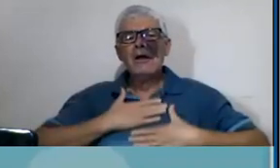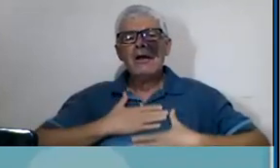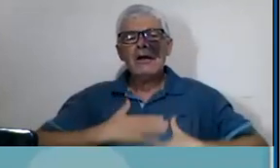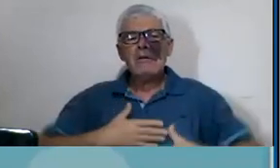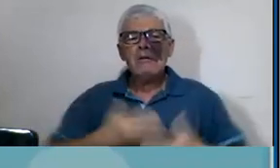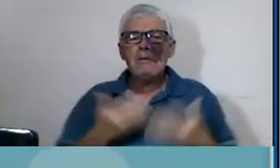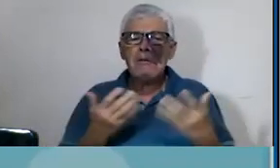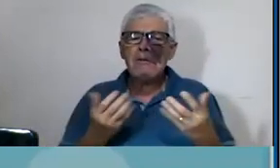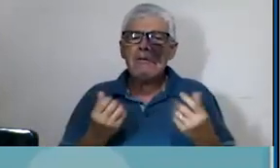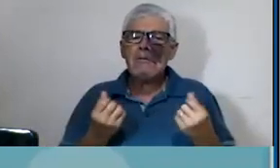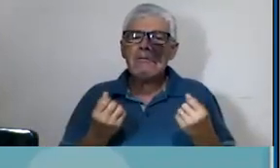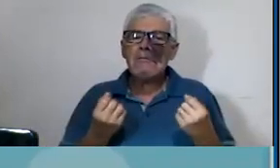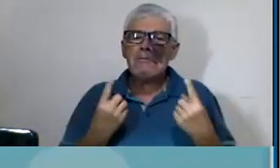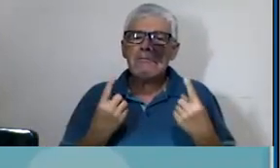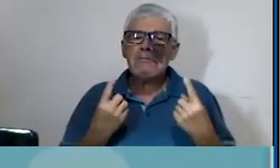Coloca aí no computador.